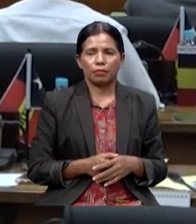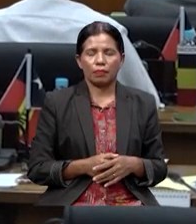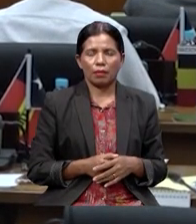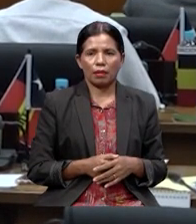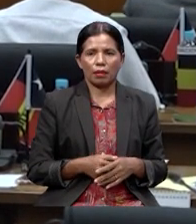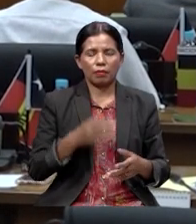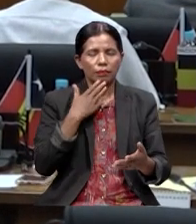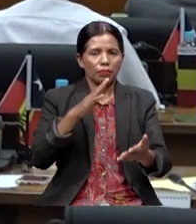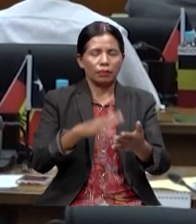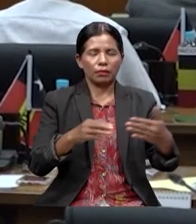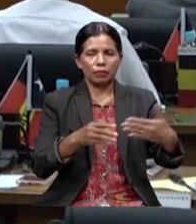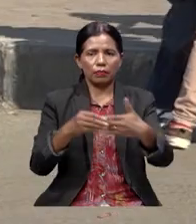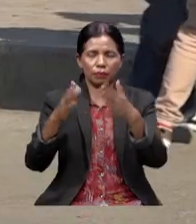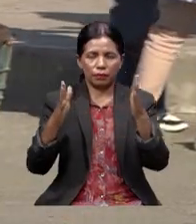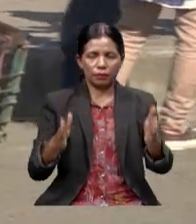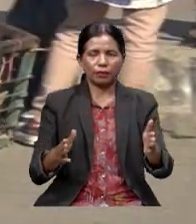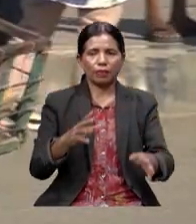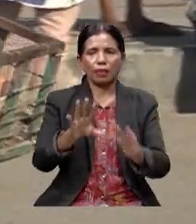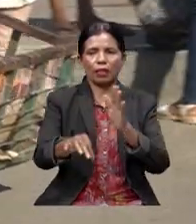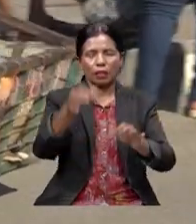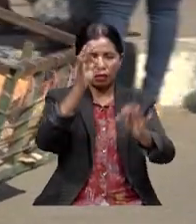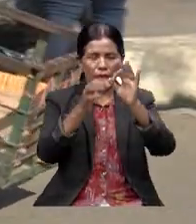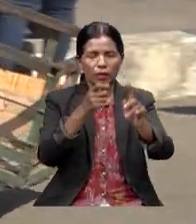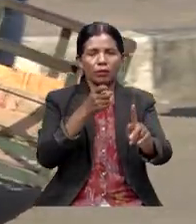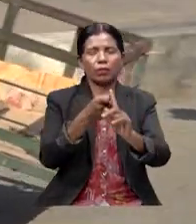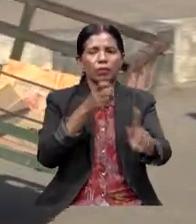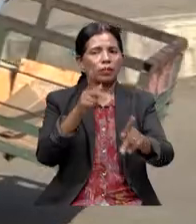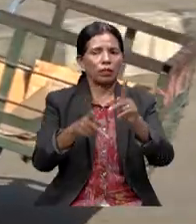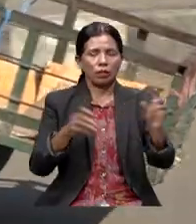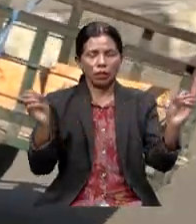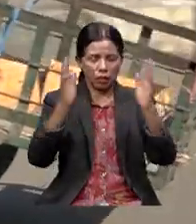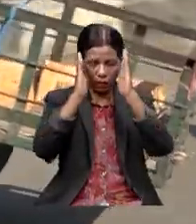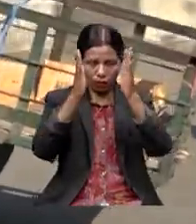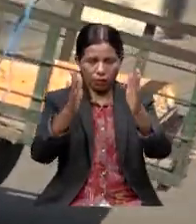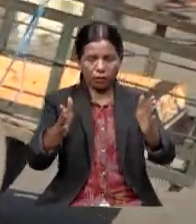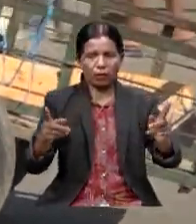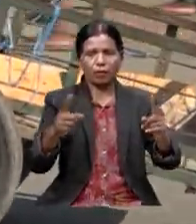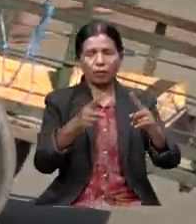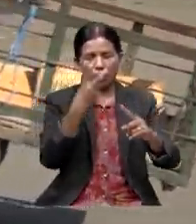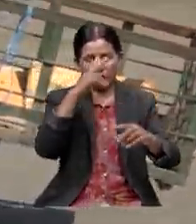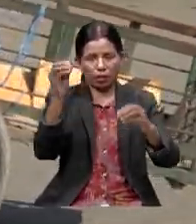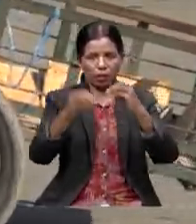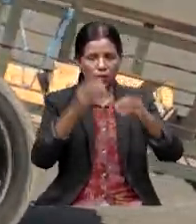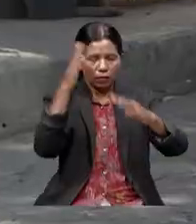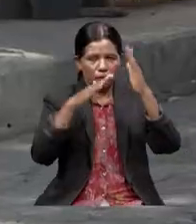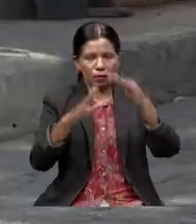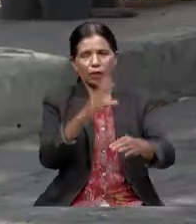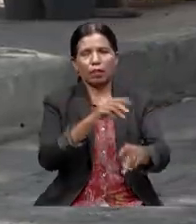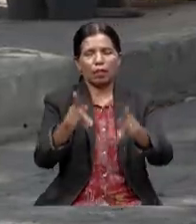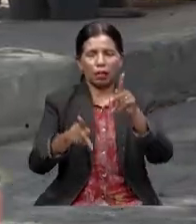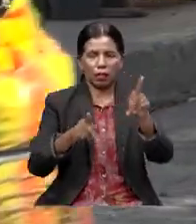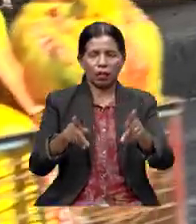Atliutan, o Kuna insira nepe retanfier husi povo, la hija seriedade bajo de resolve problema, nepe povo